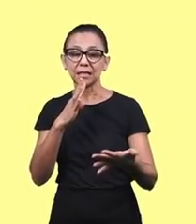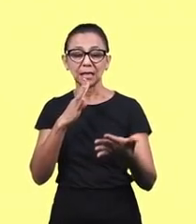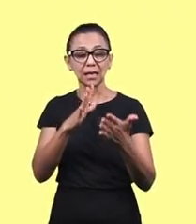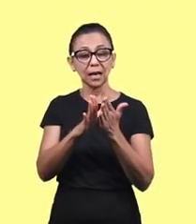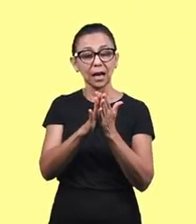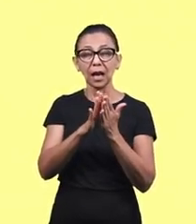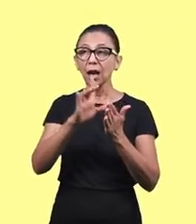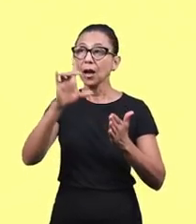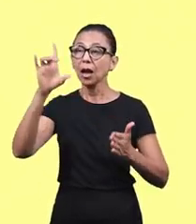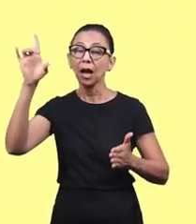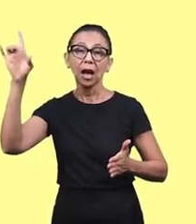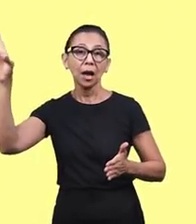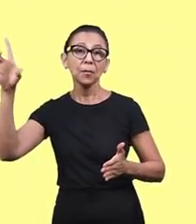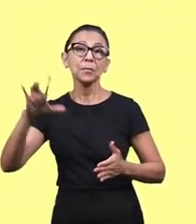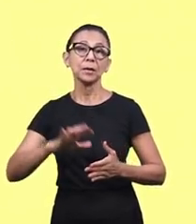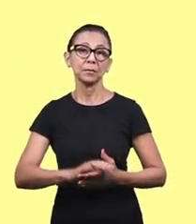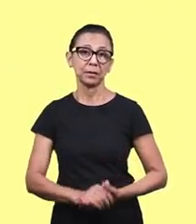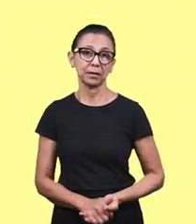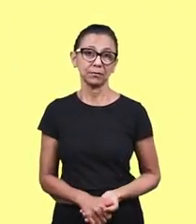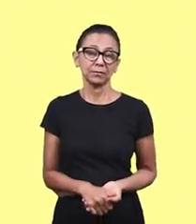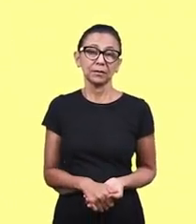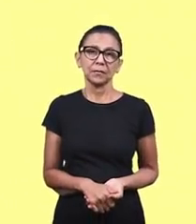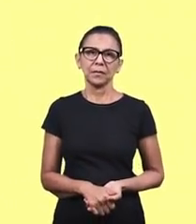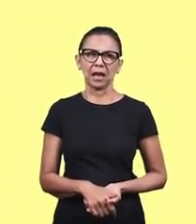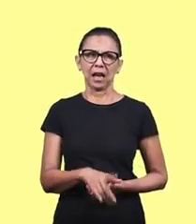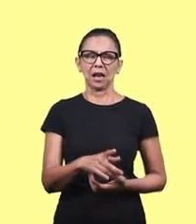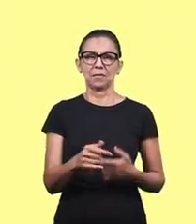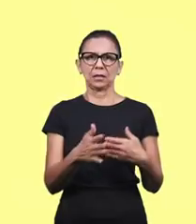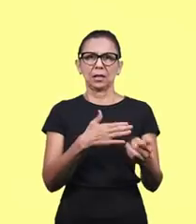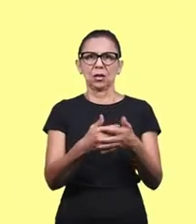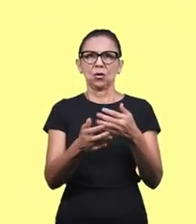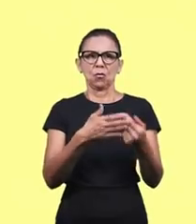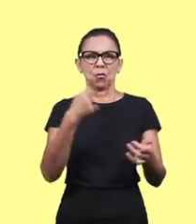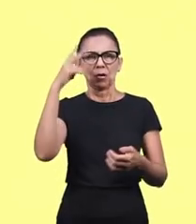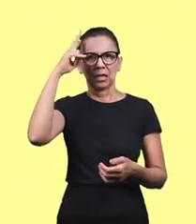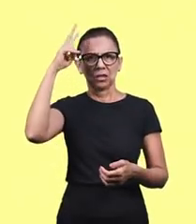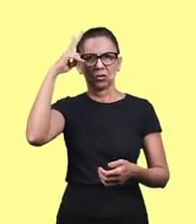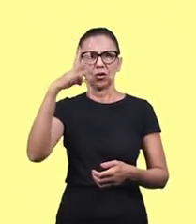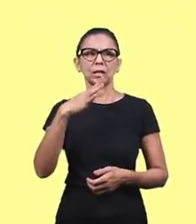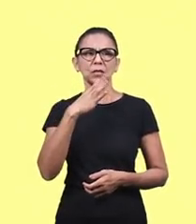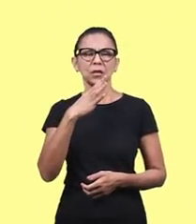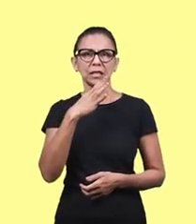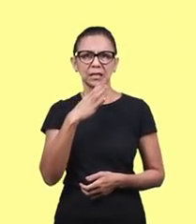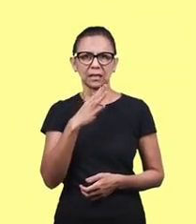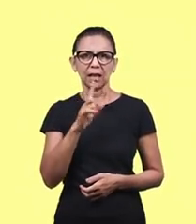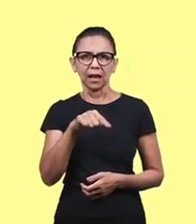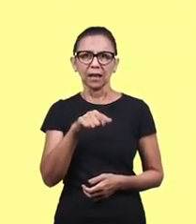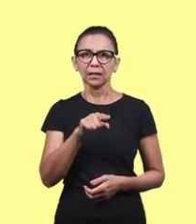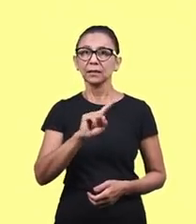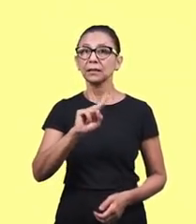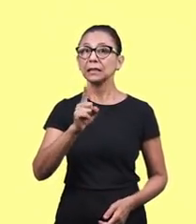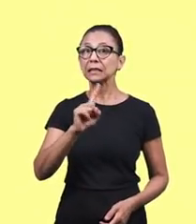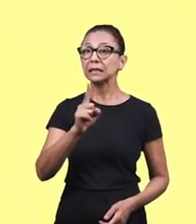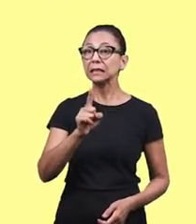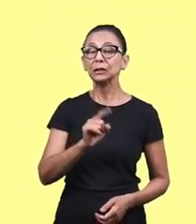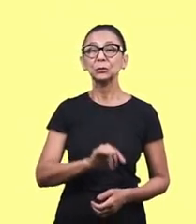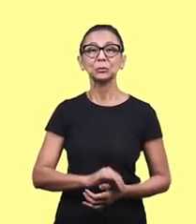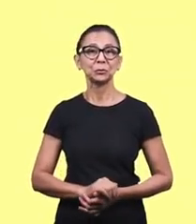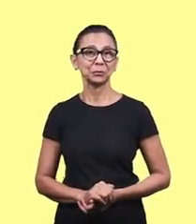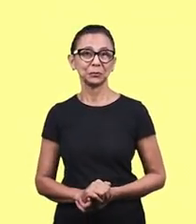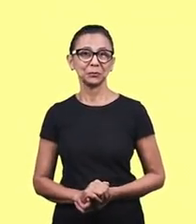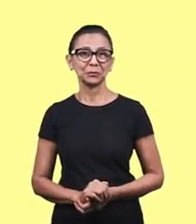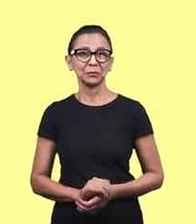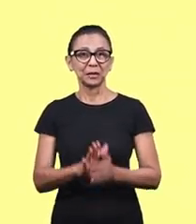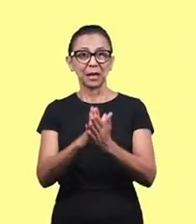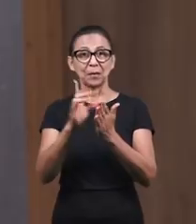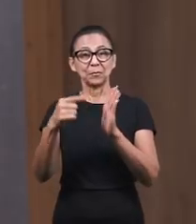palavra de Deus. Não é ouvir qualquer coisa, qualquer história. É nós ouvirmos a palavra de Deus. E hoje,